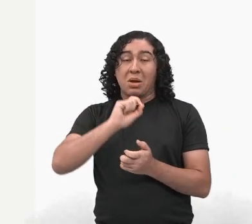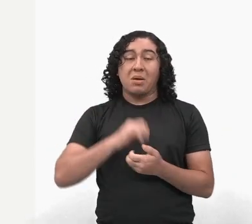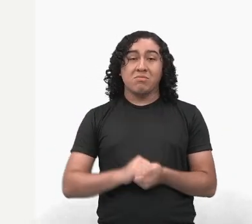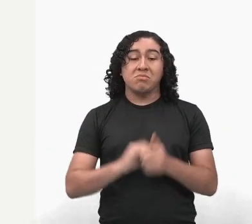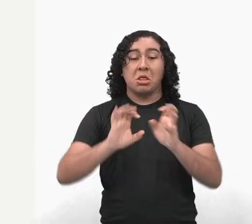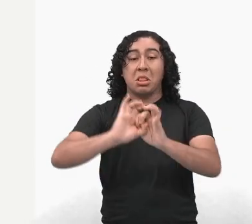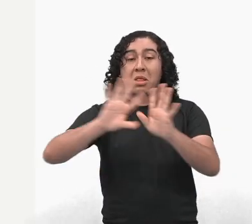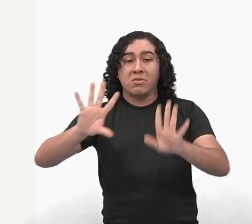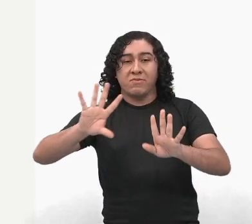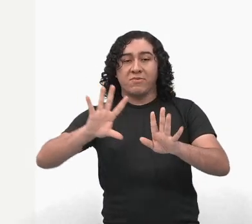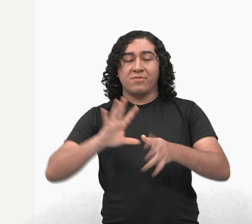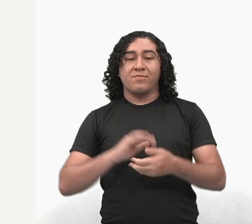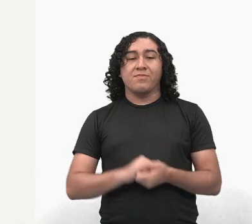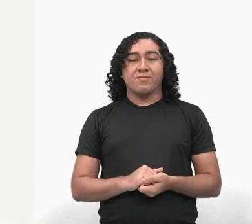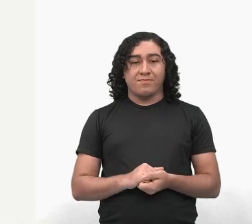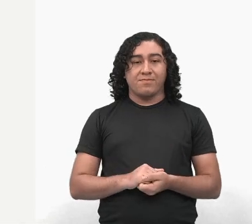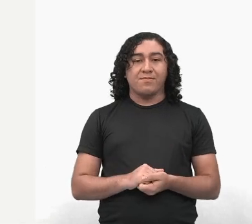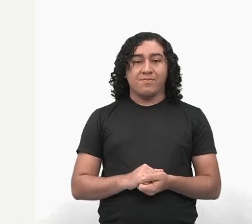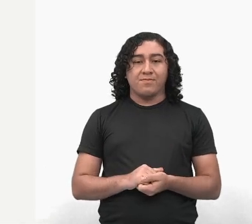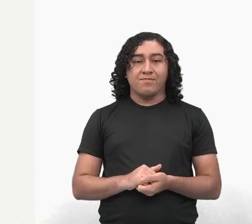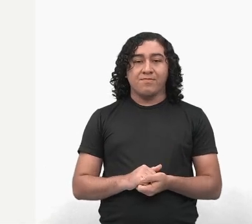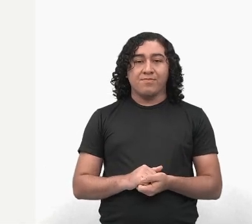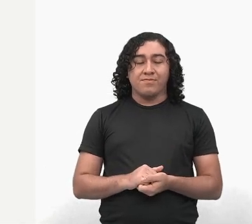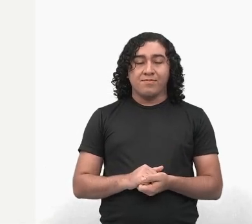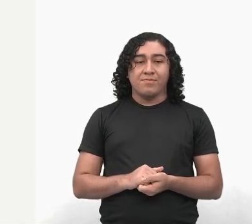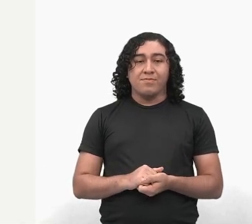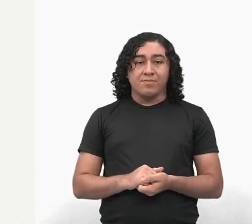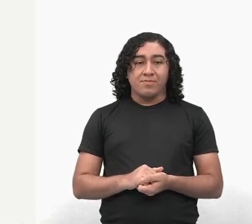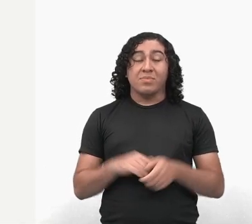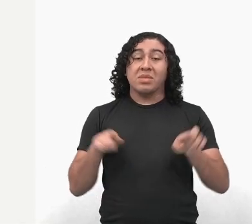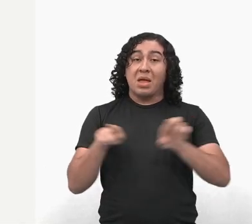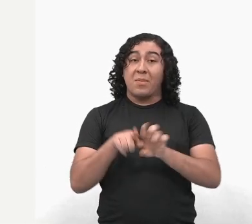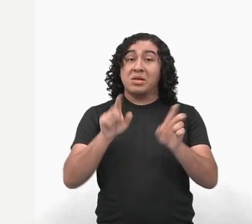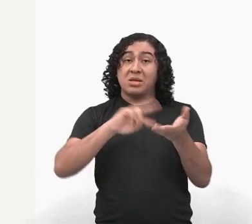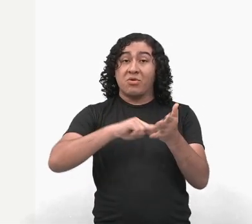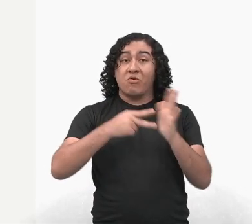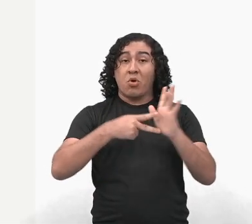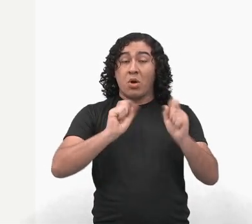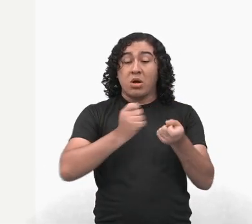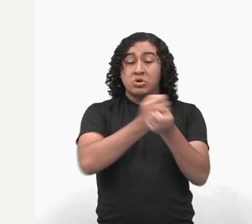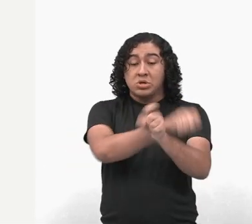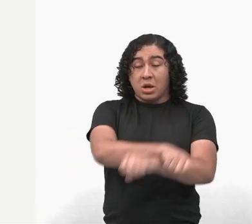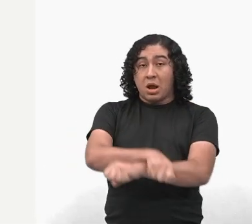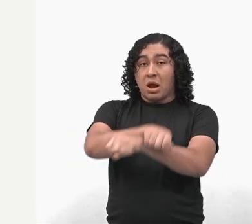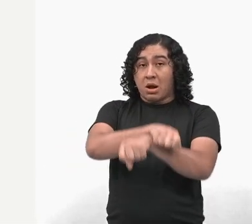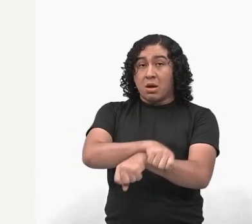que interessante. Ele fala que os escravizados poderiam ser